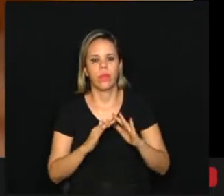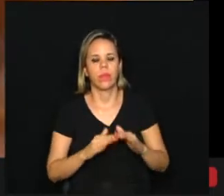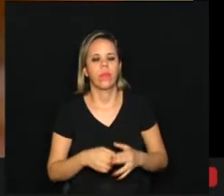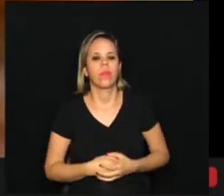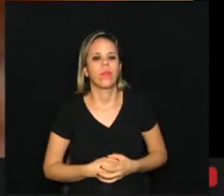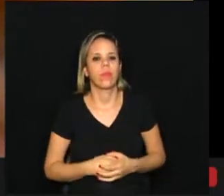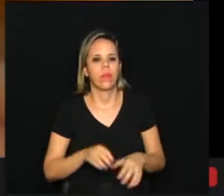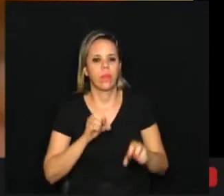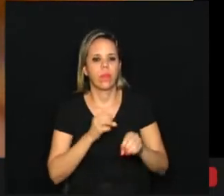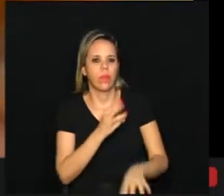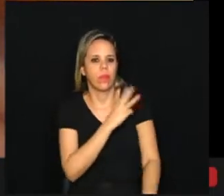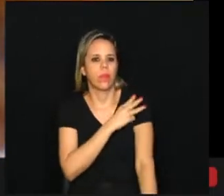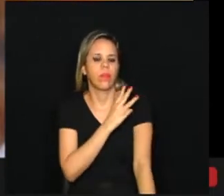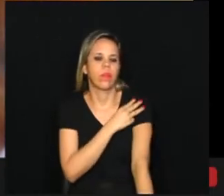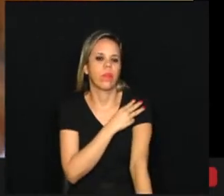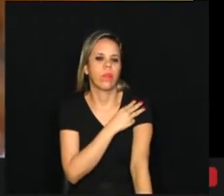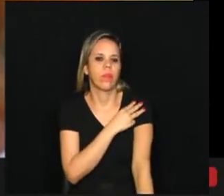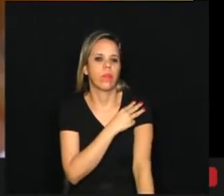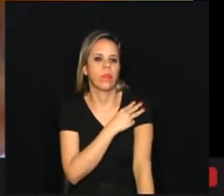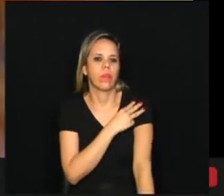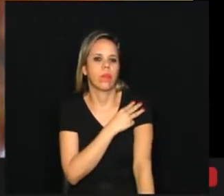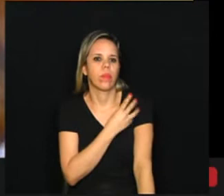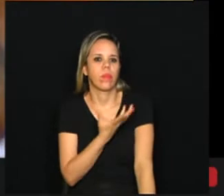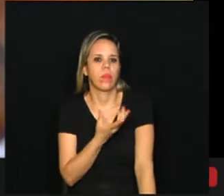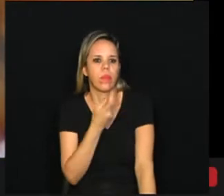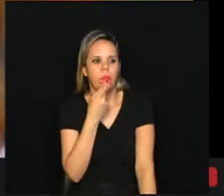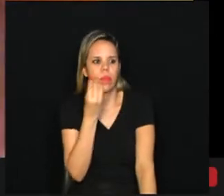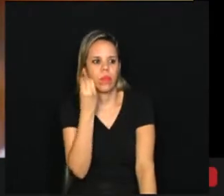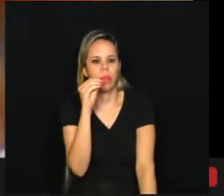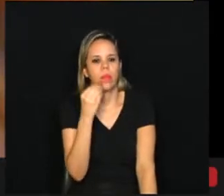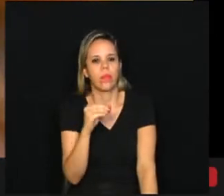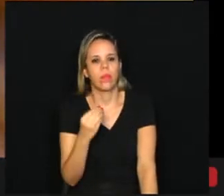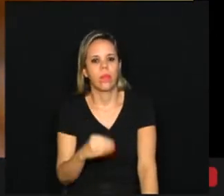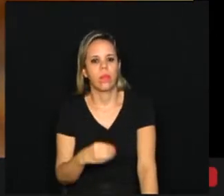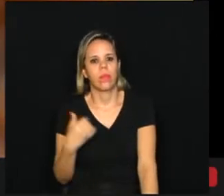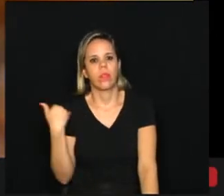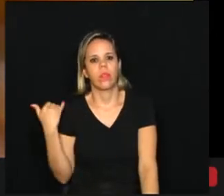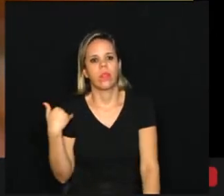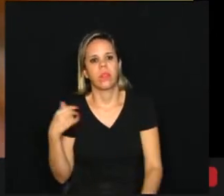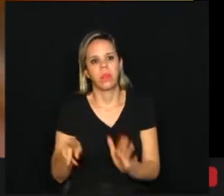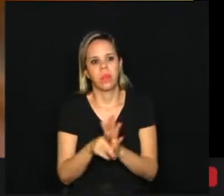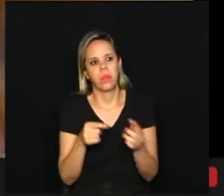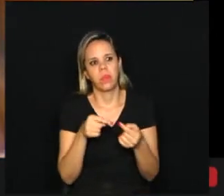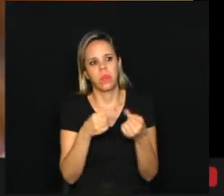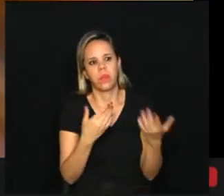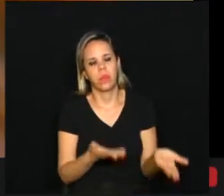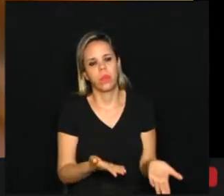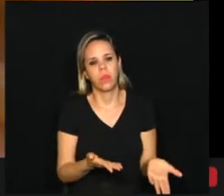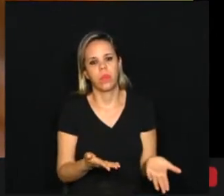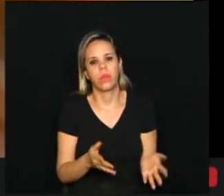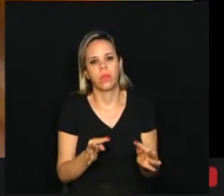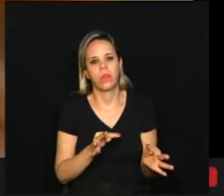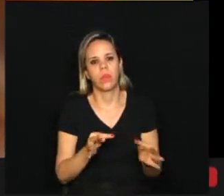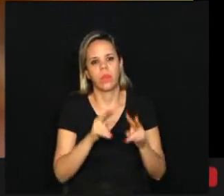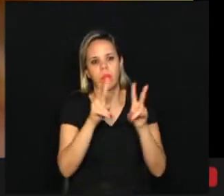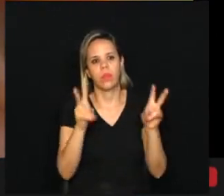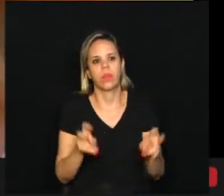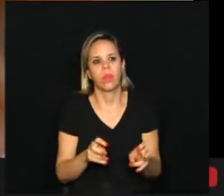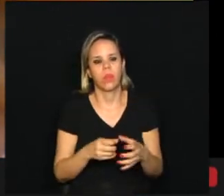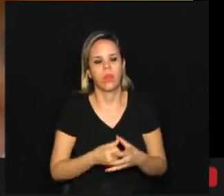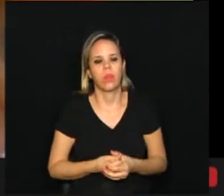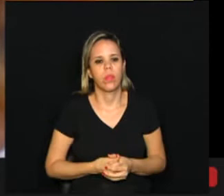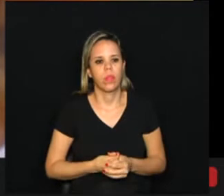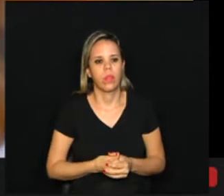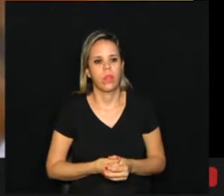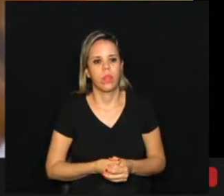no ensino médio, né? Então, querendo colocar como se tivesse uma idade apropriada para se tratar sobre o tema. O que